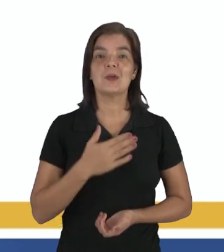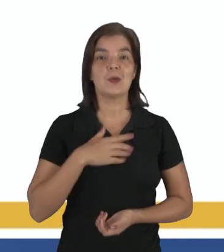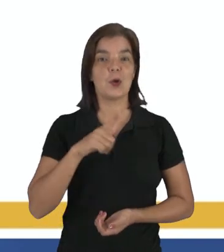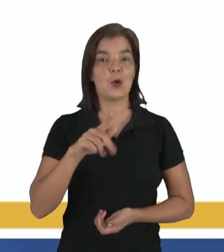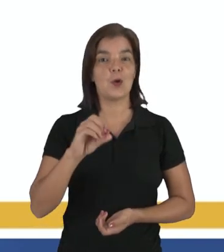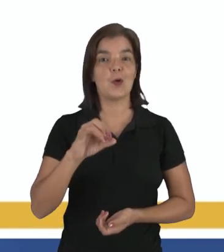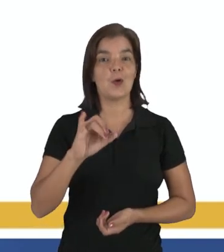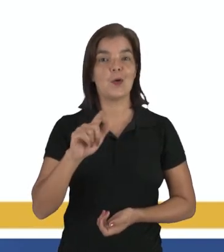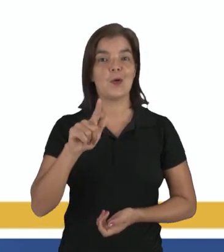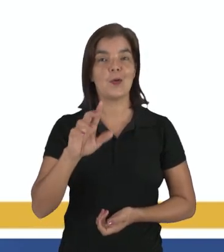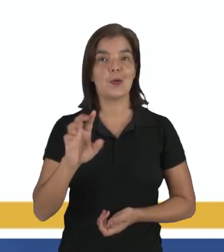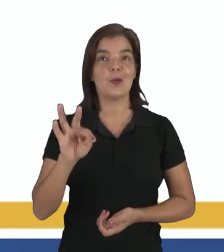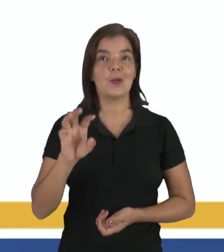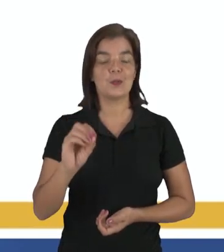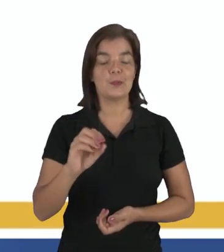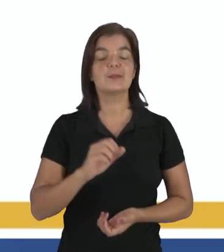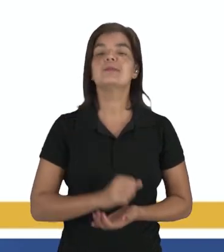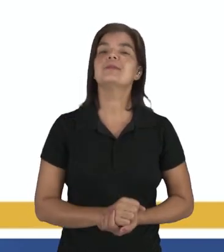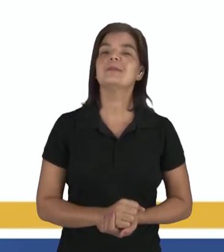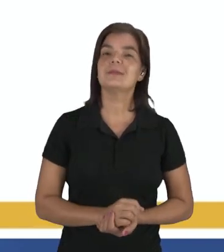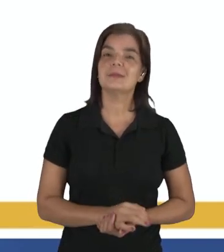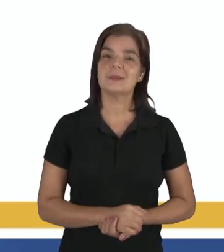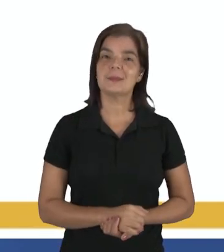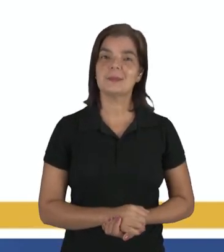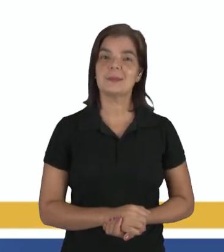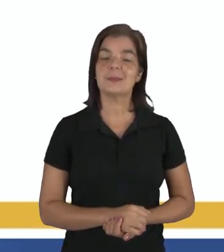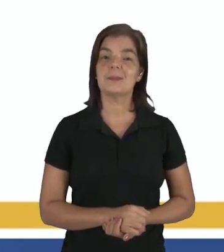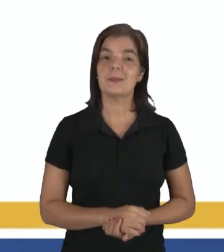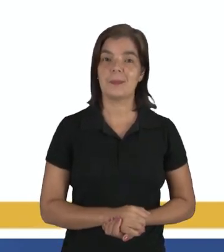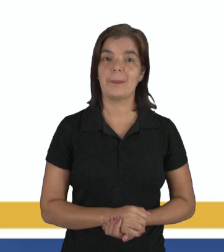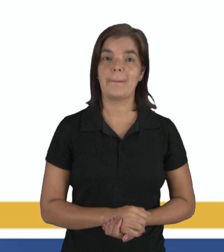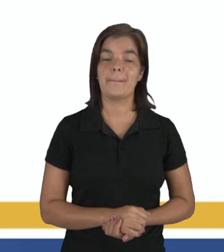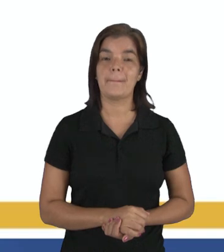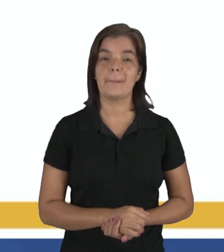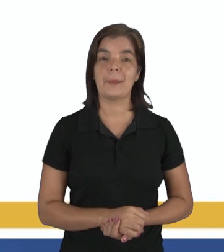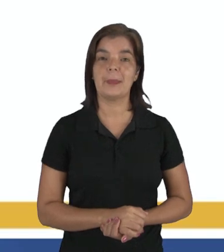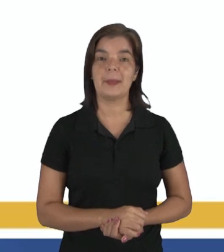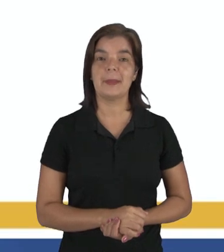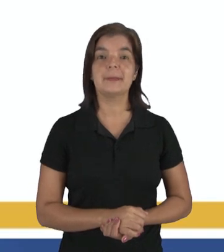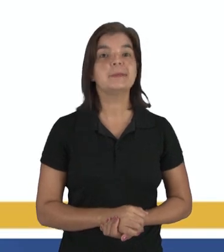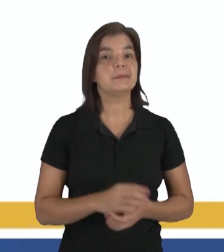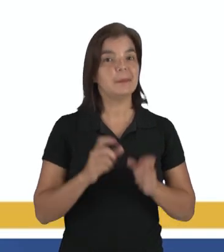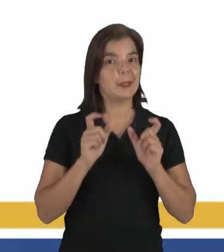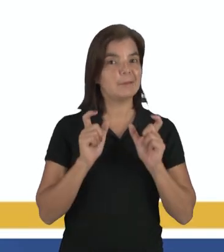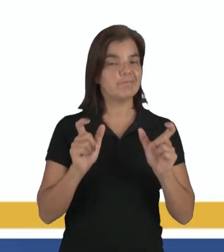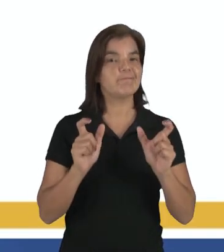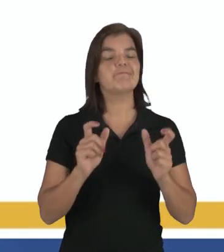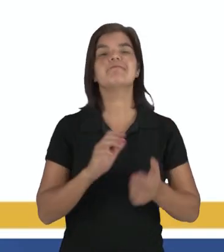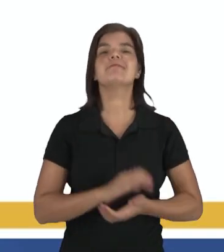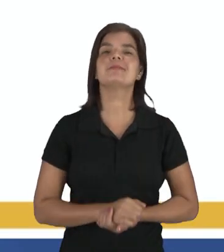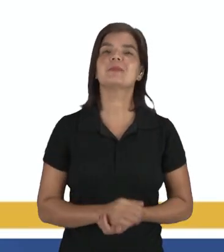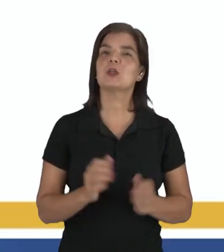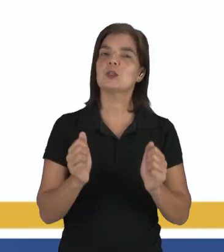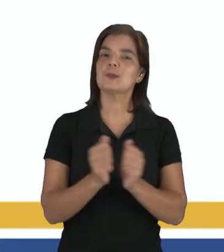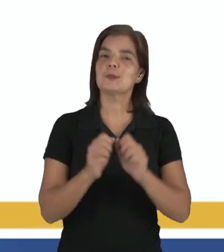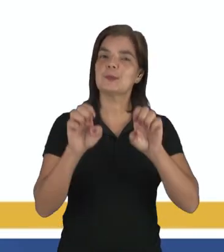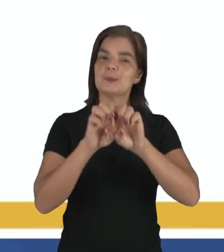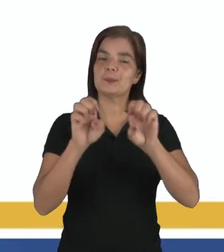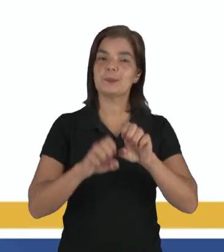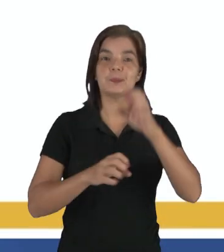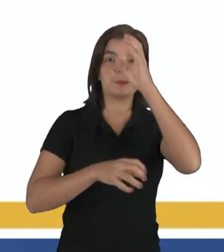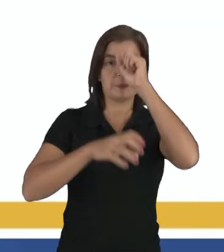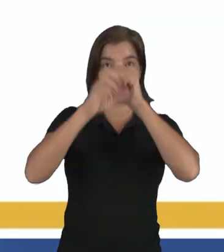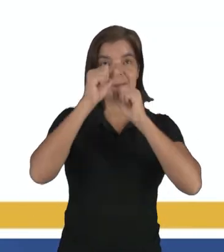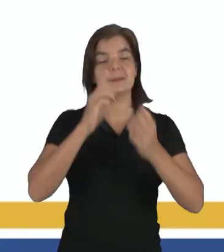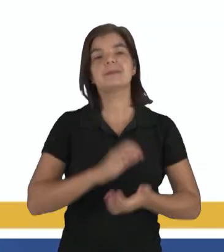to go exercise on my treadmill now. Então tem aí going to bem explícito, né? Junto com a estrutura que a gente